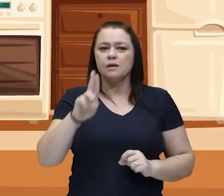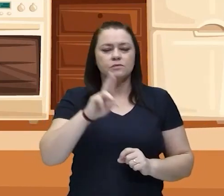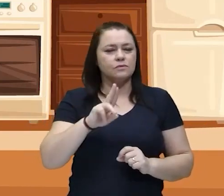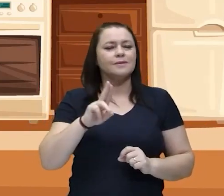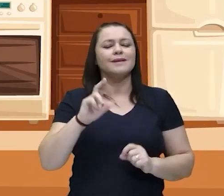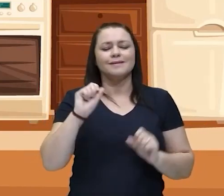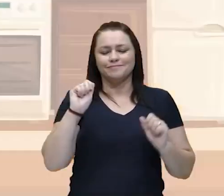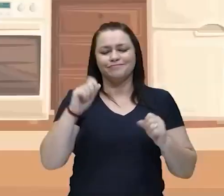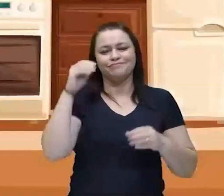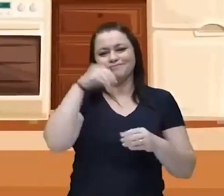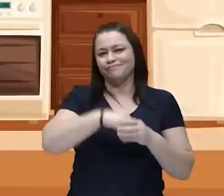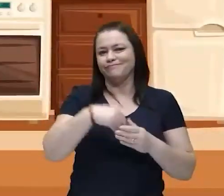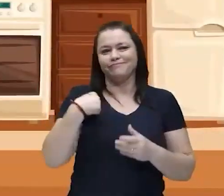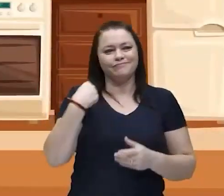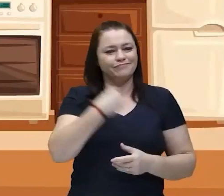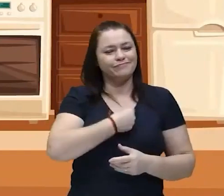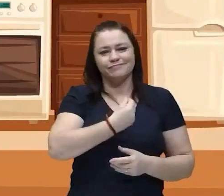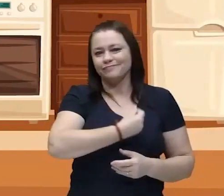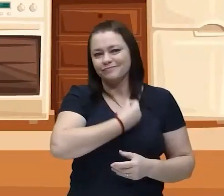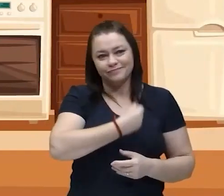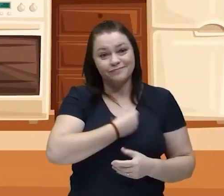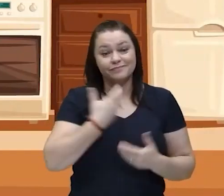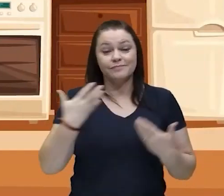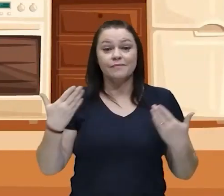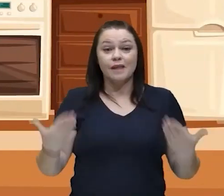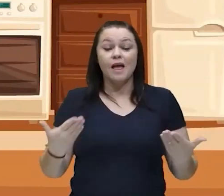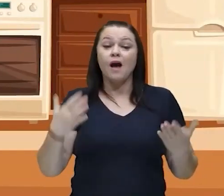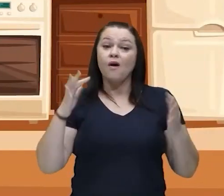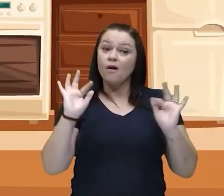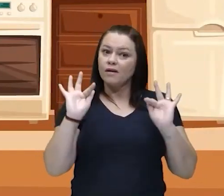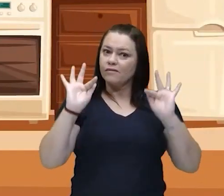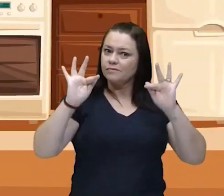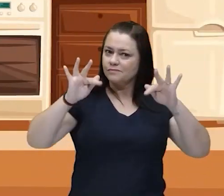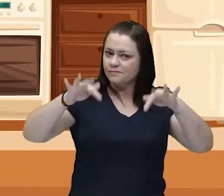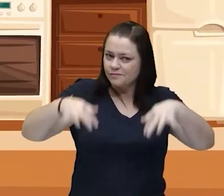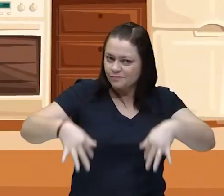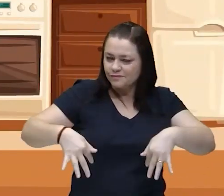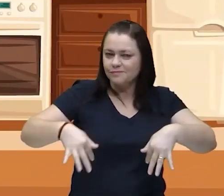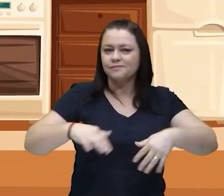nossa vida. Então, vamos agora para nossas considerações finais.